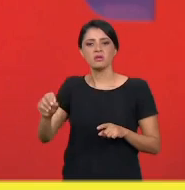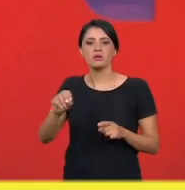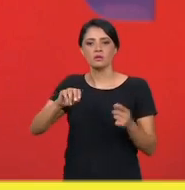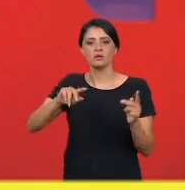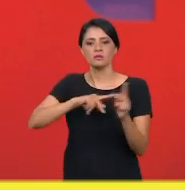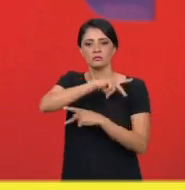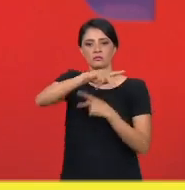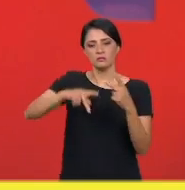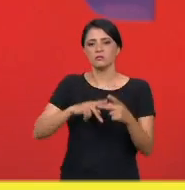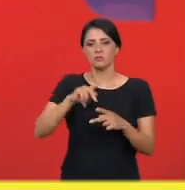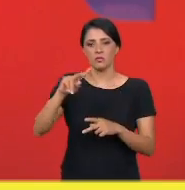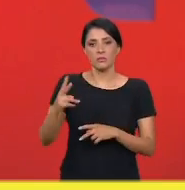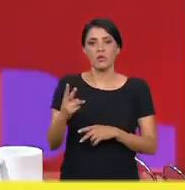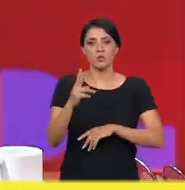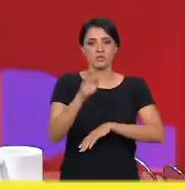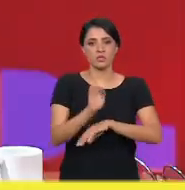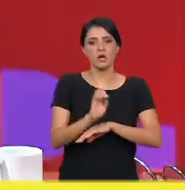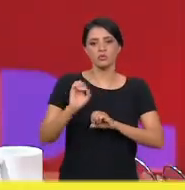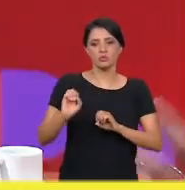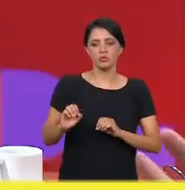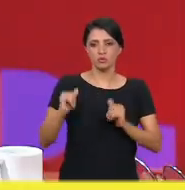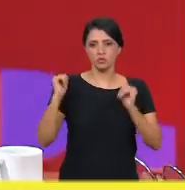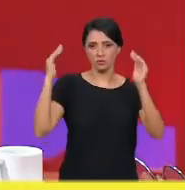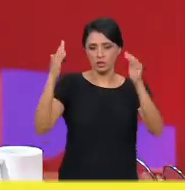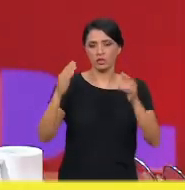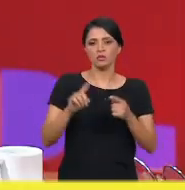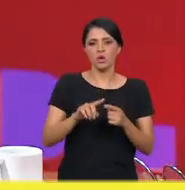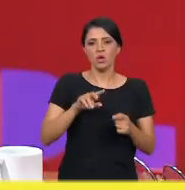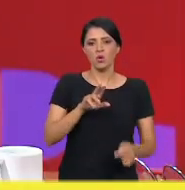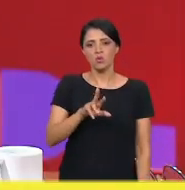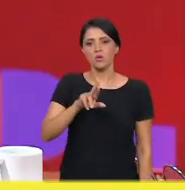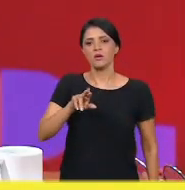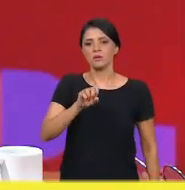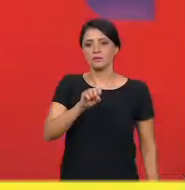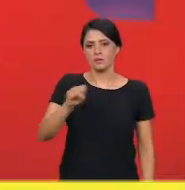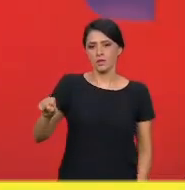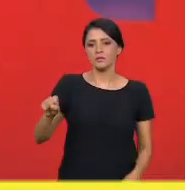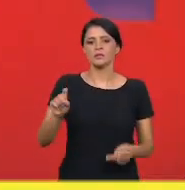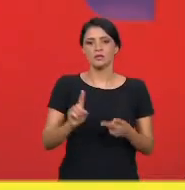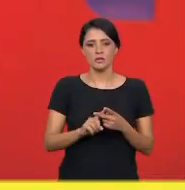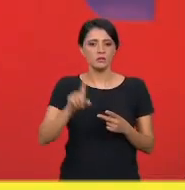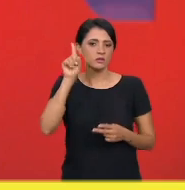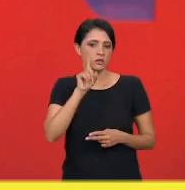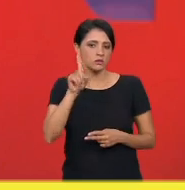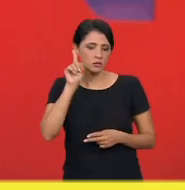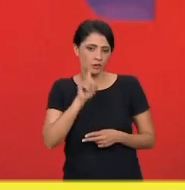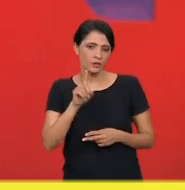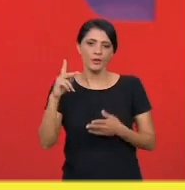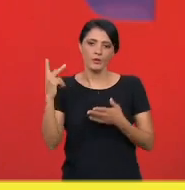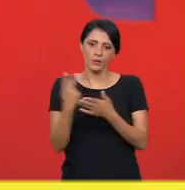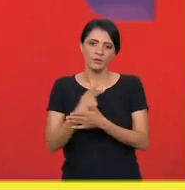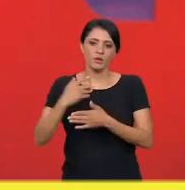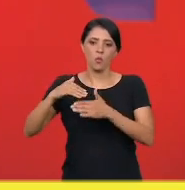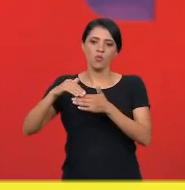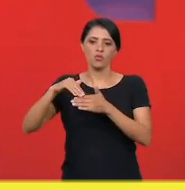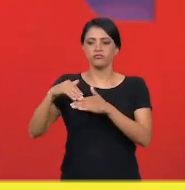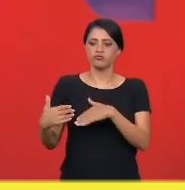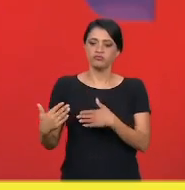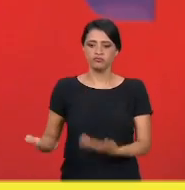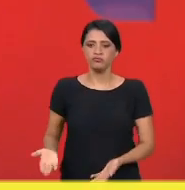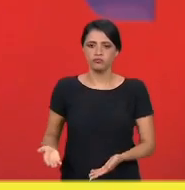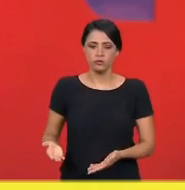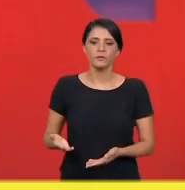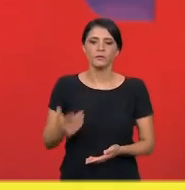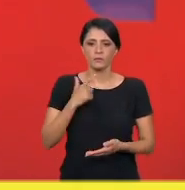os dois grandes estados, que era a União Soviética e os Estados Unidos. Depois, com a queda do muro, a gente tem um momento